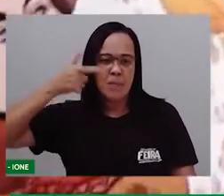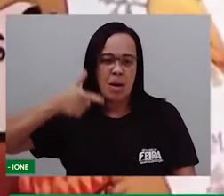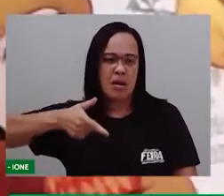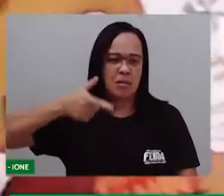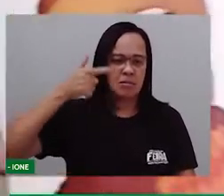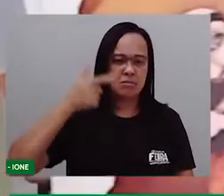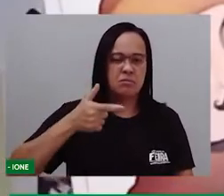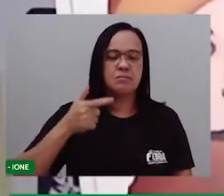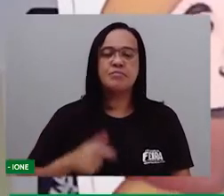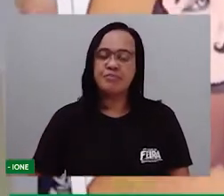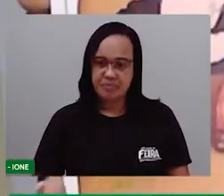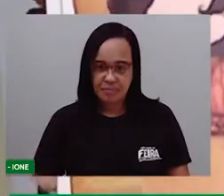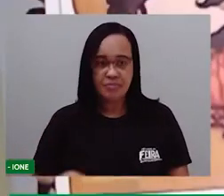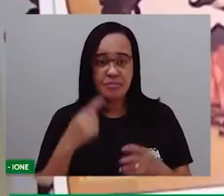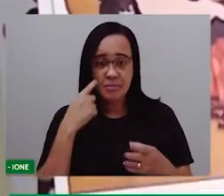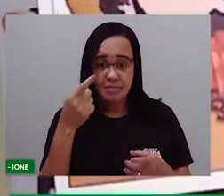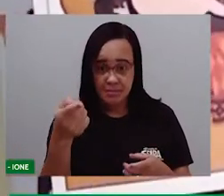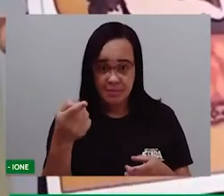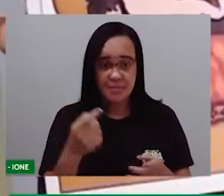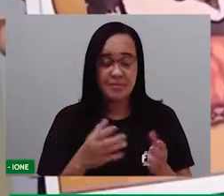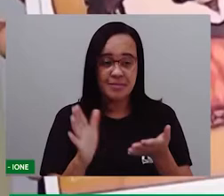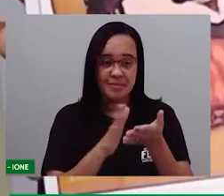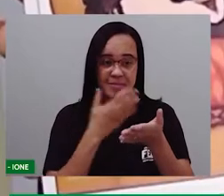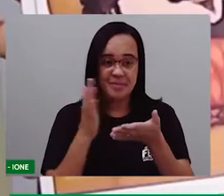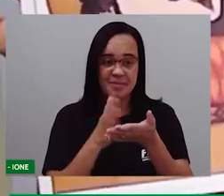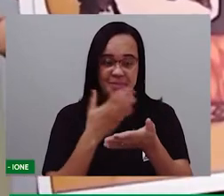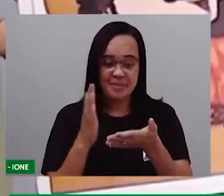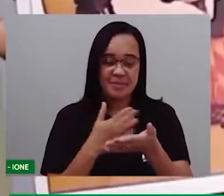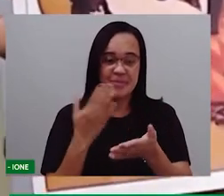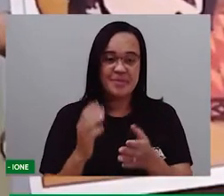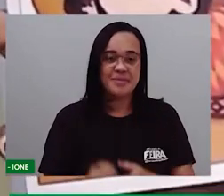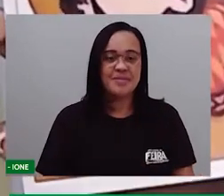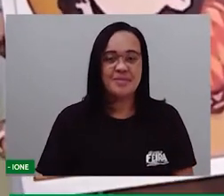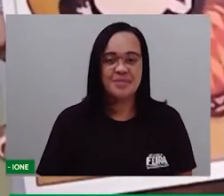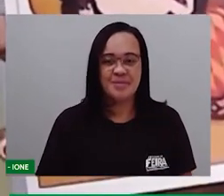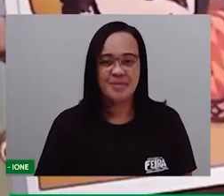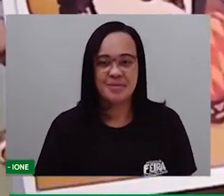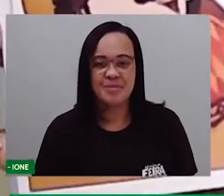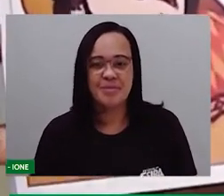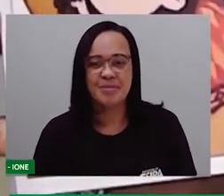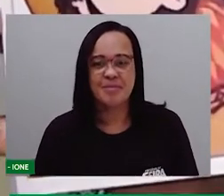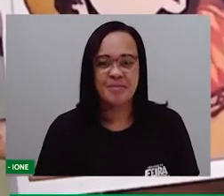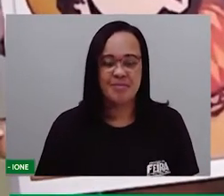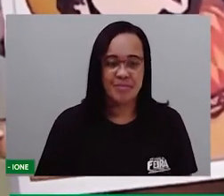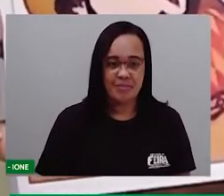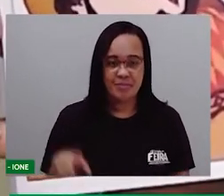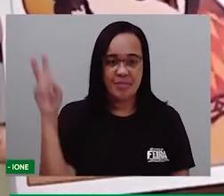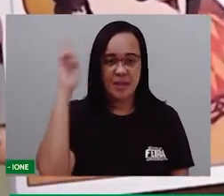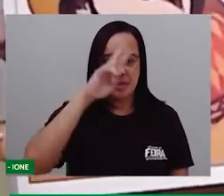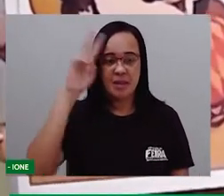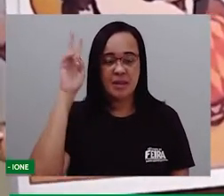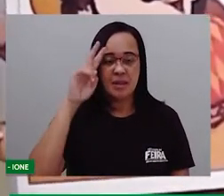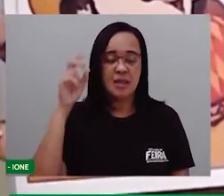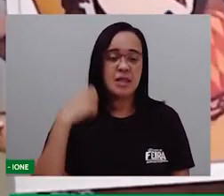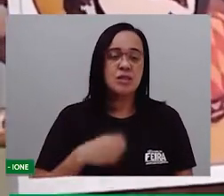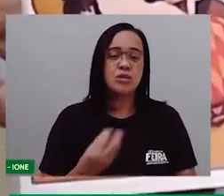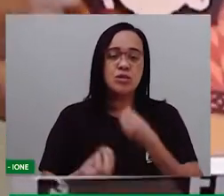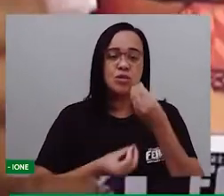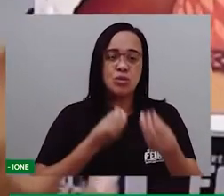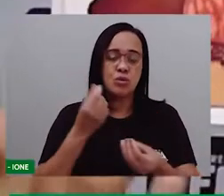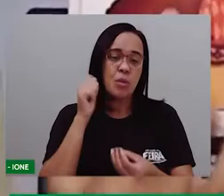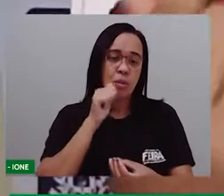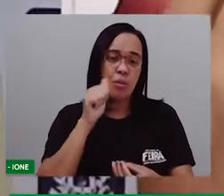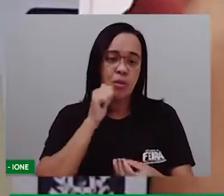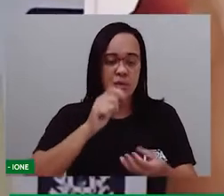Caçador Olha só esse livro eles foi escrito pela autora